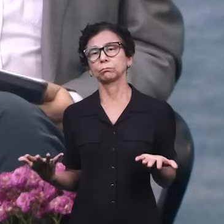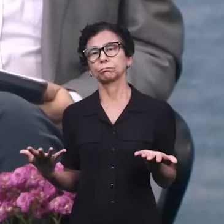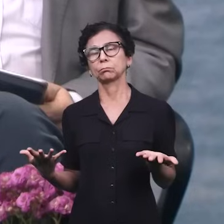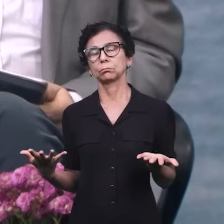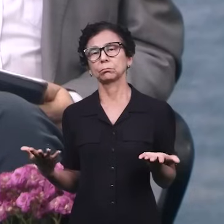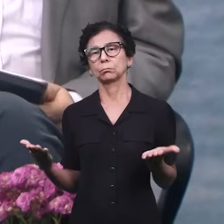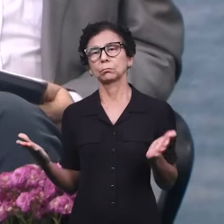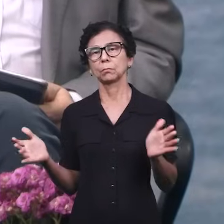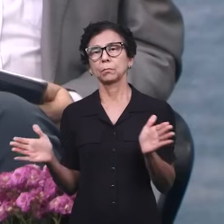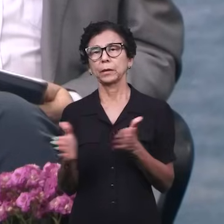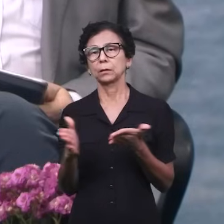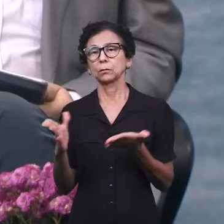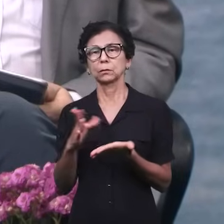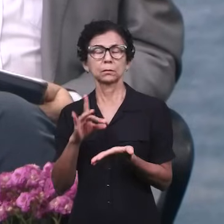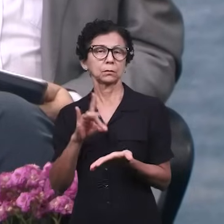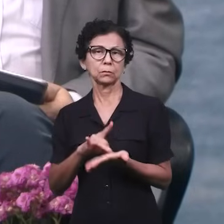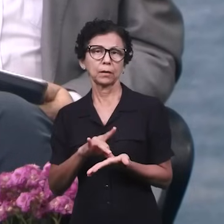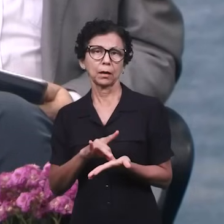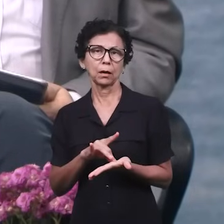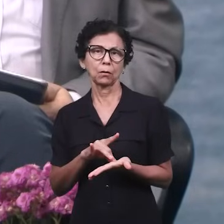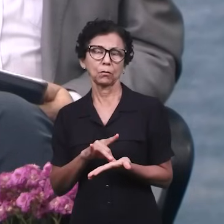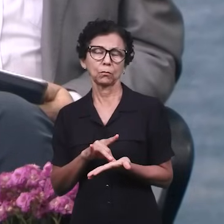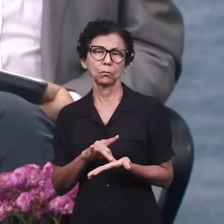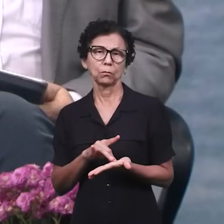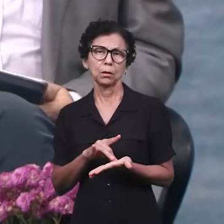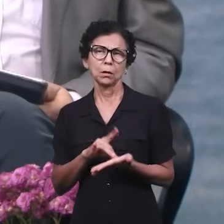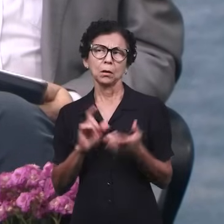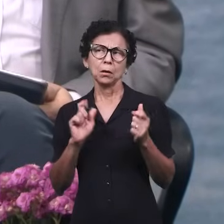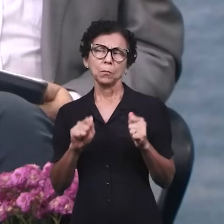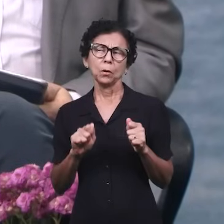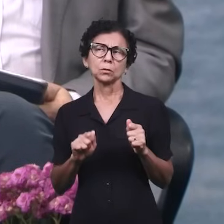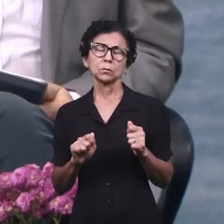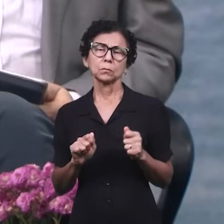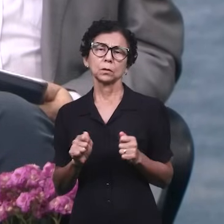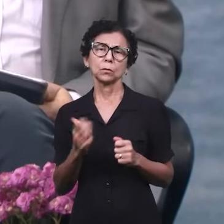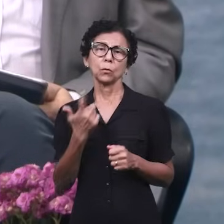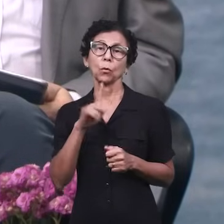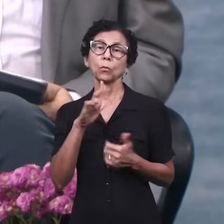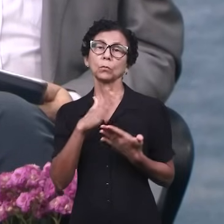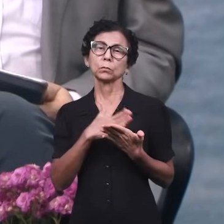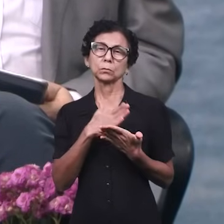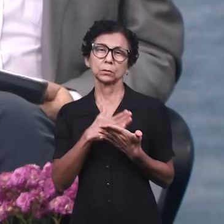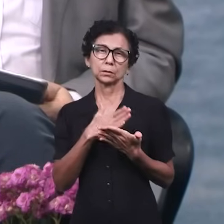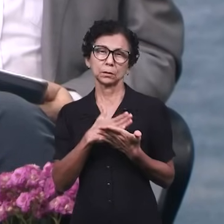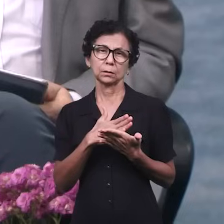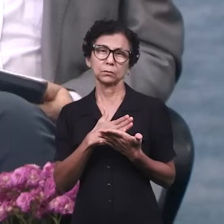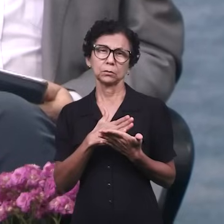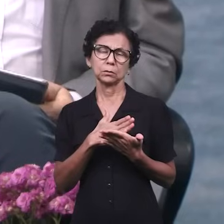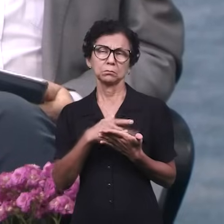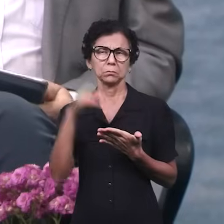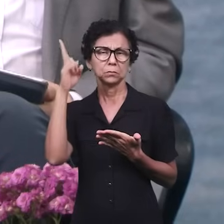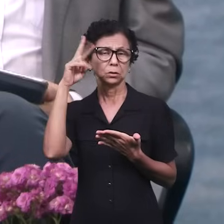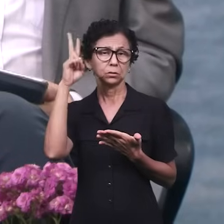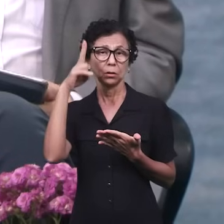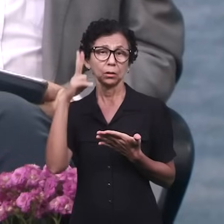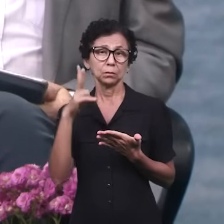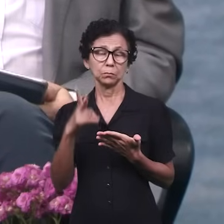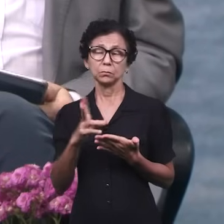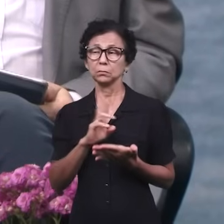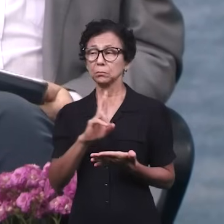geográfico outros livros talvez sejam mais adequados a Bíblia ela tem um objetivo que foi a primeira